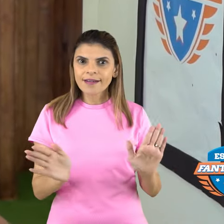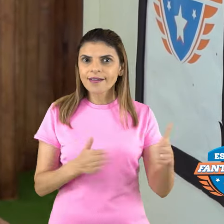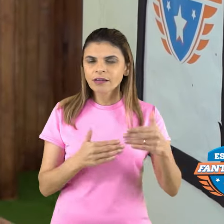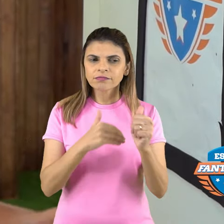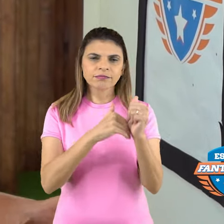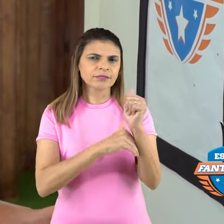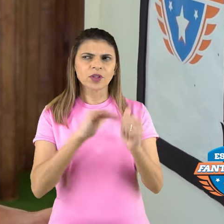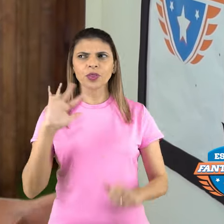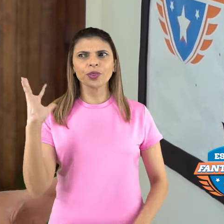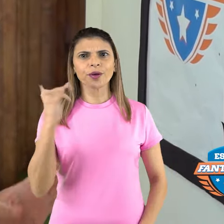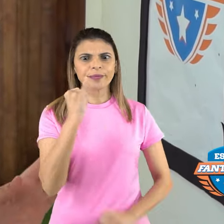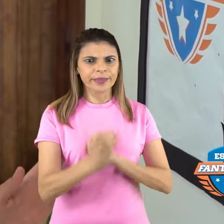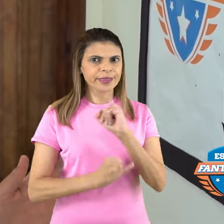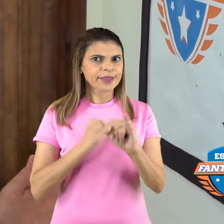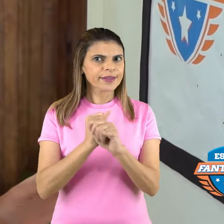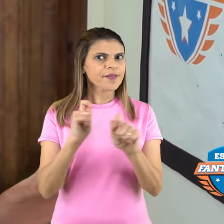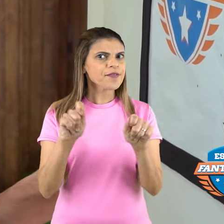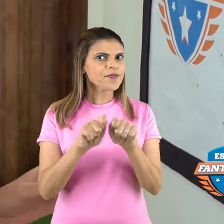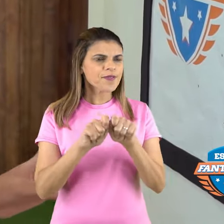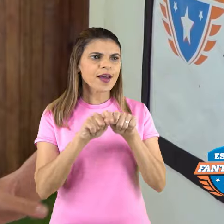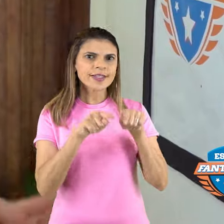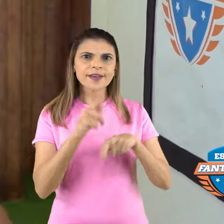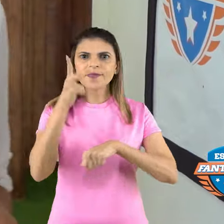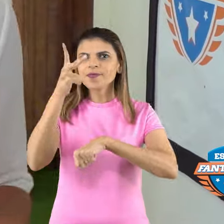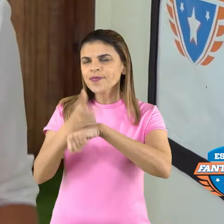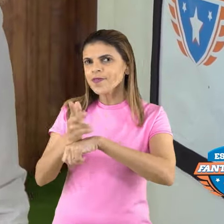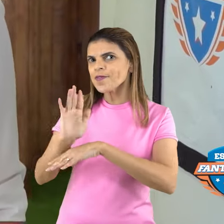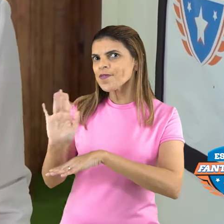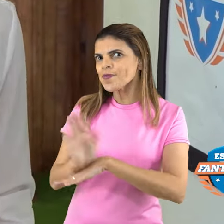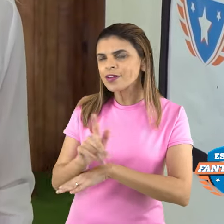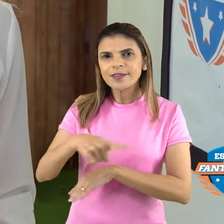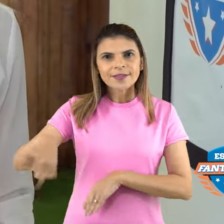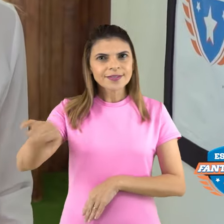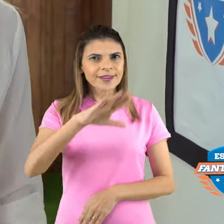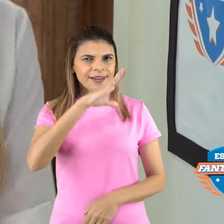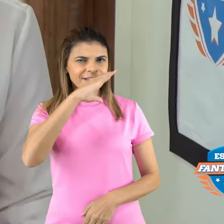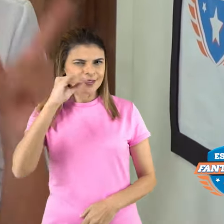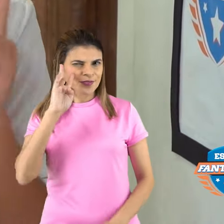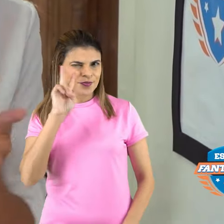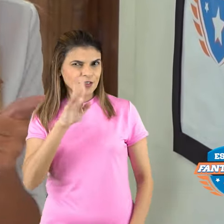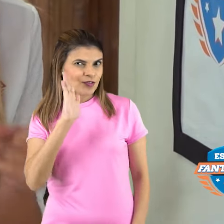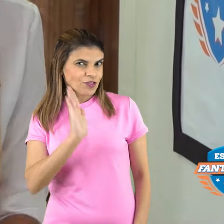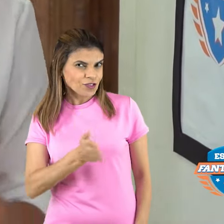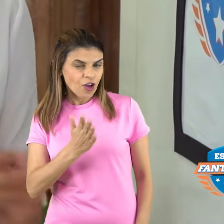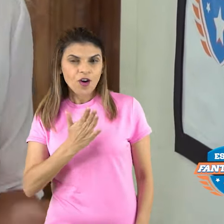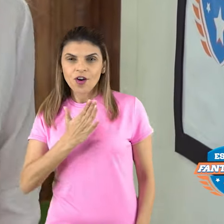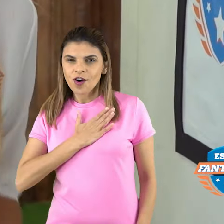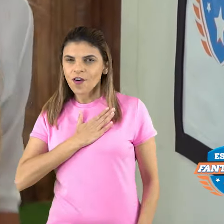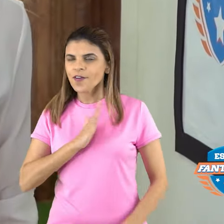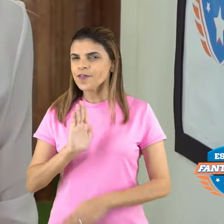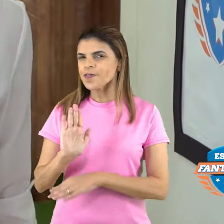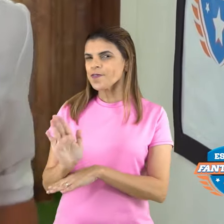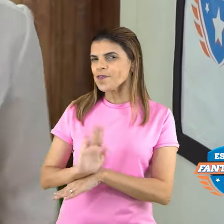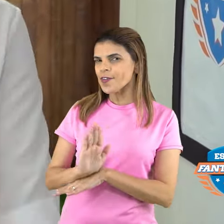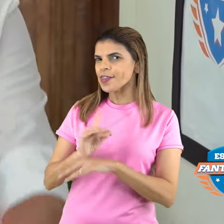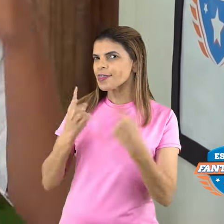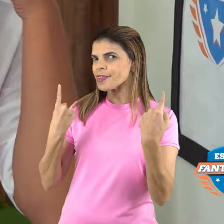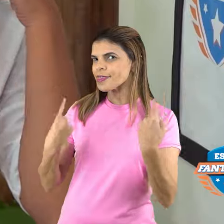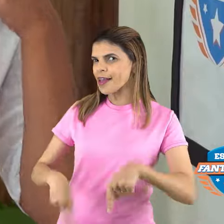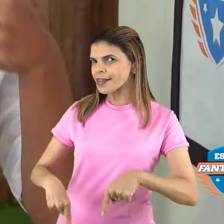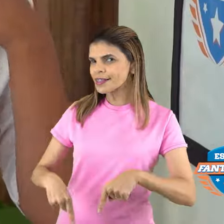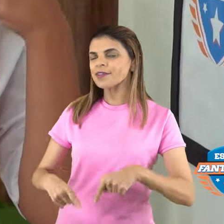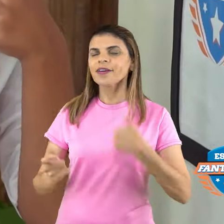Todo mundo da internet tá fazendo esse tipo de vídeo. Ei, público super jovem. Se vocês gostam de vídeos de desafios,